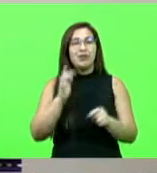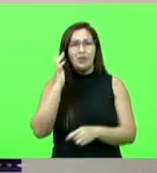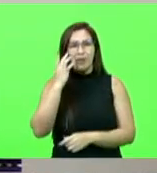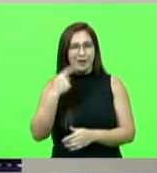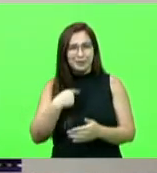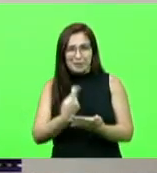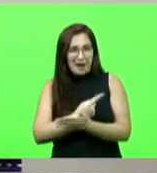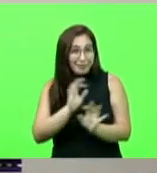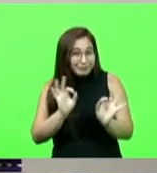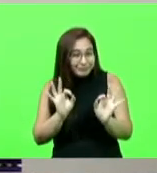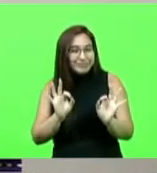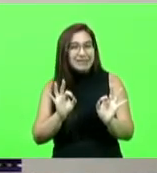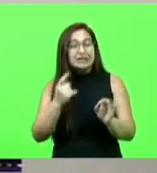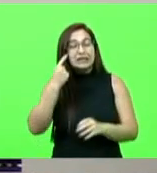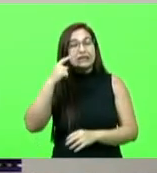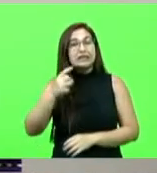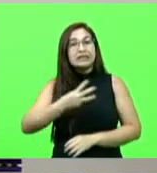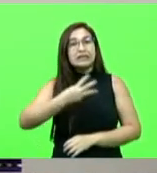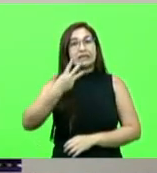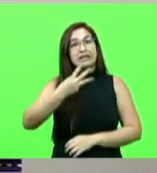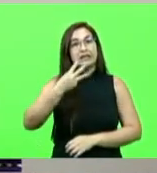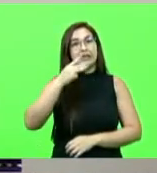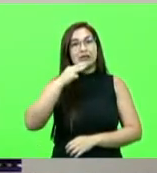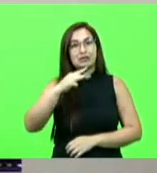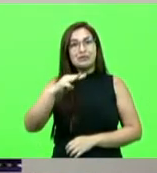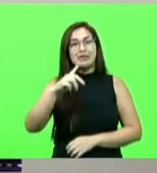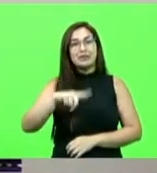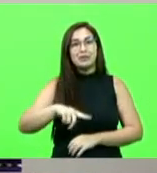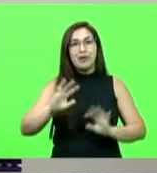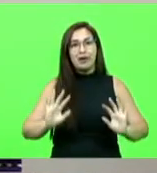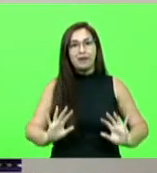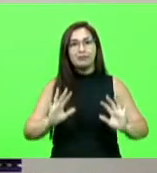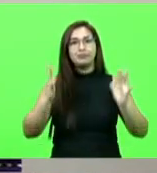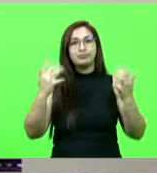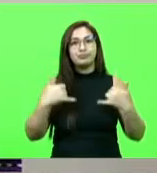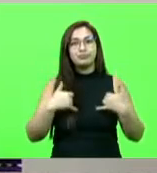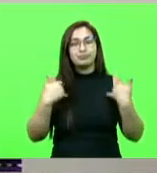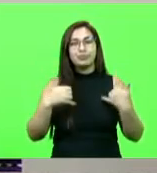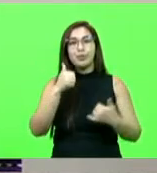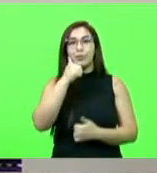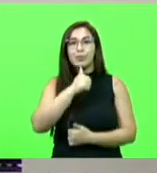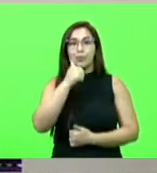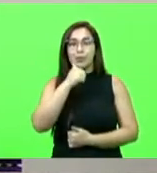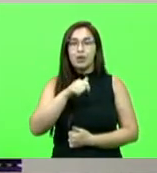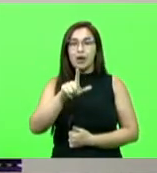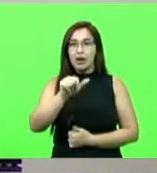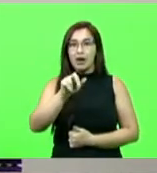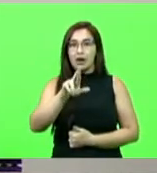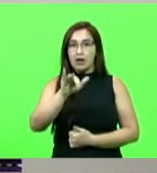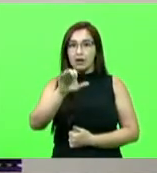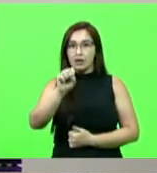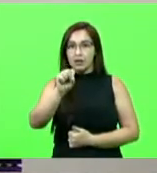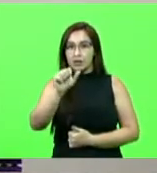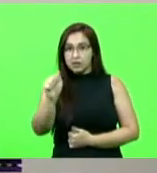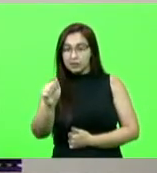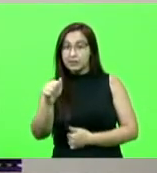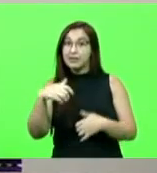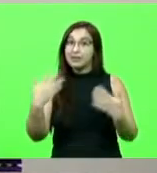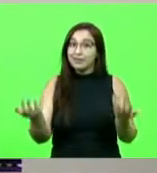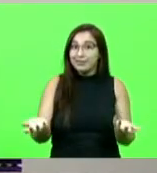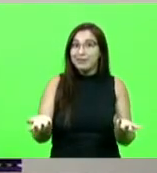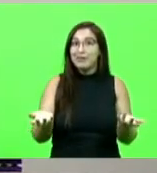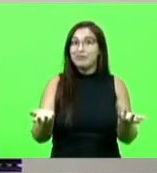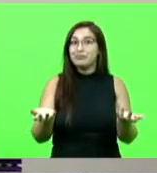errado, dia 3 de março é o aniversário da doutora Larissa, em homenagem a